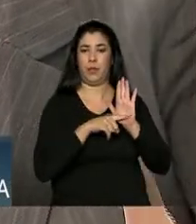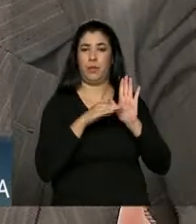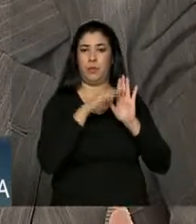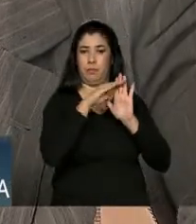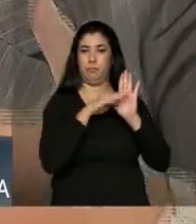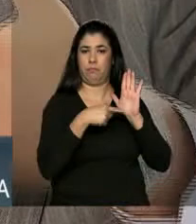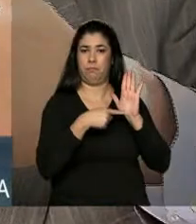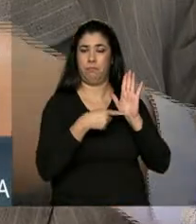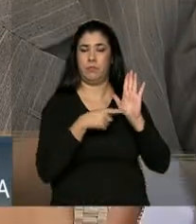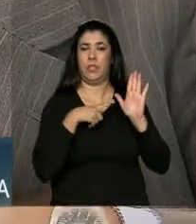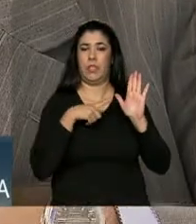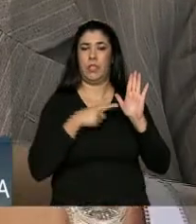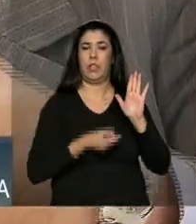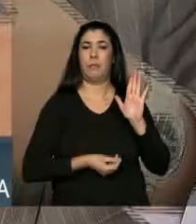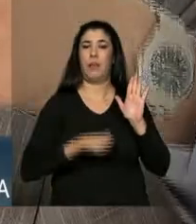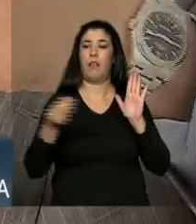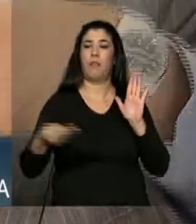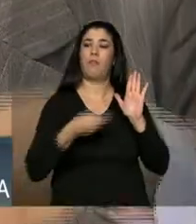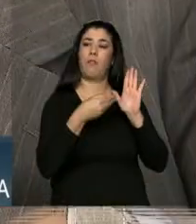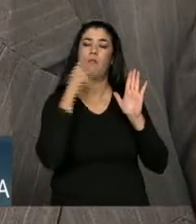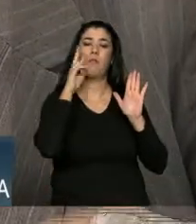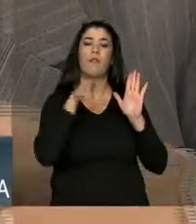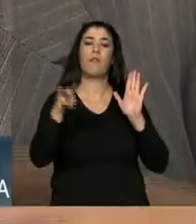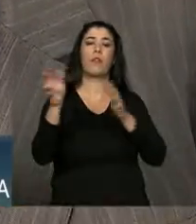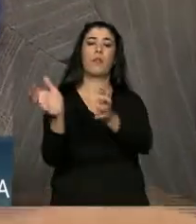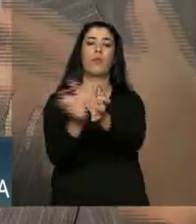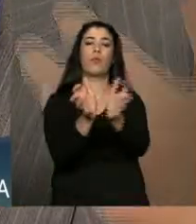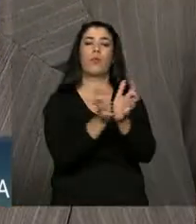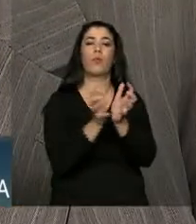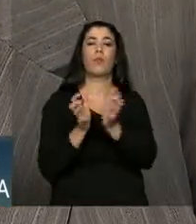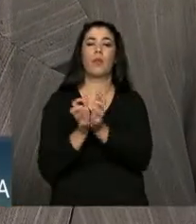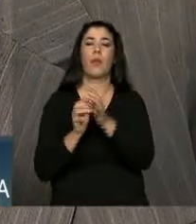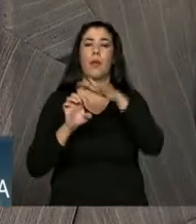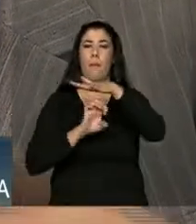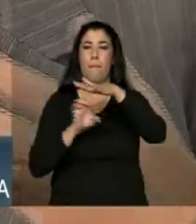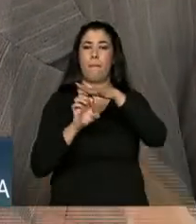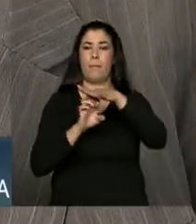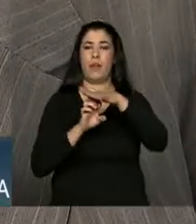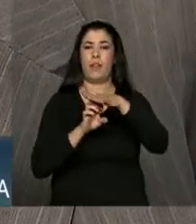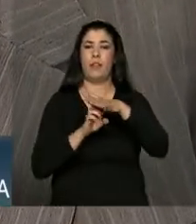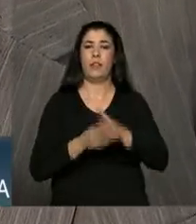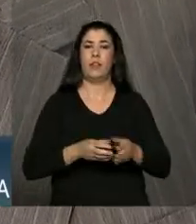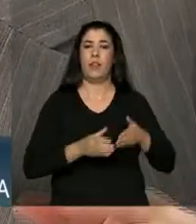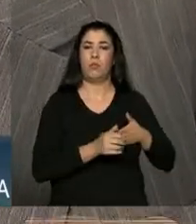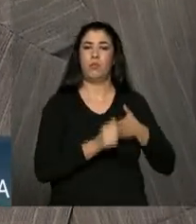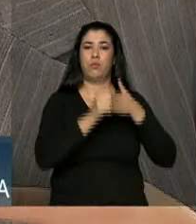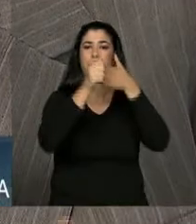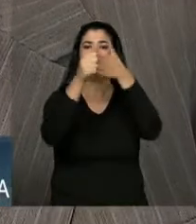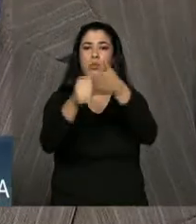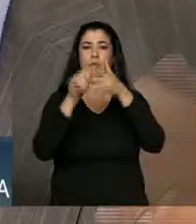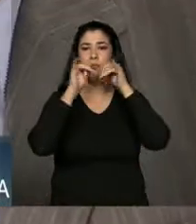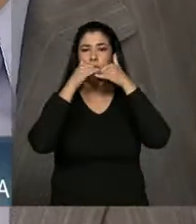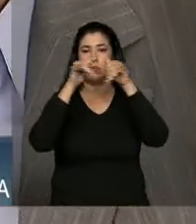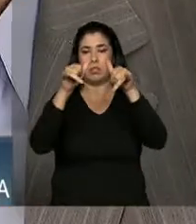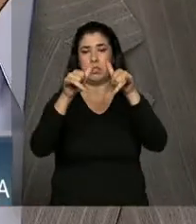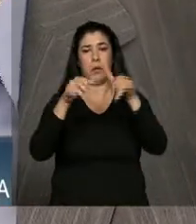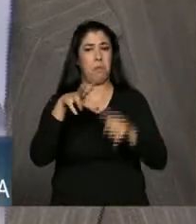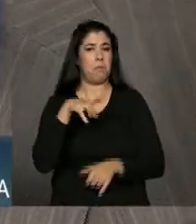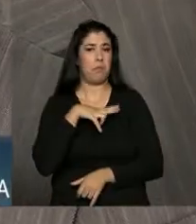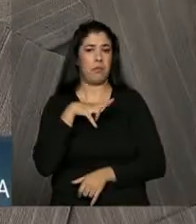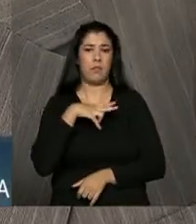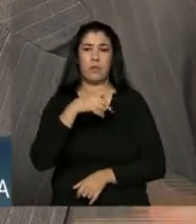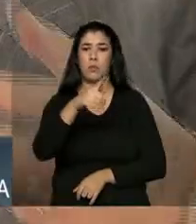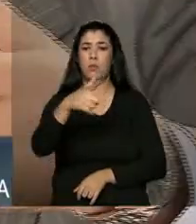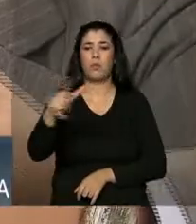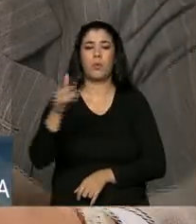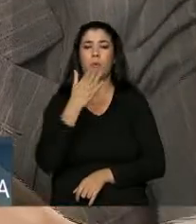e colocando as distribuidoras junto com investidores privados que queiram ou